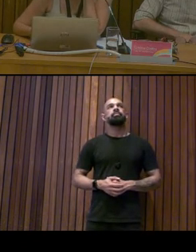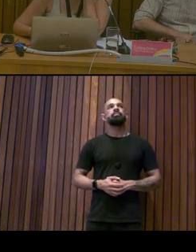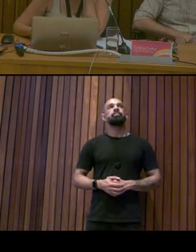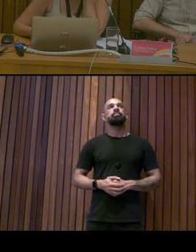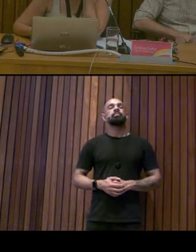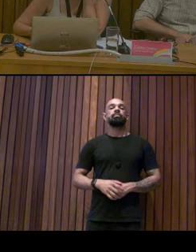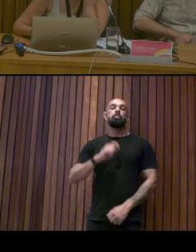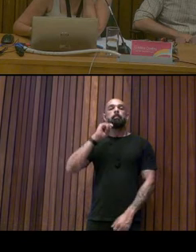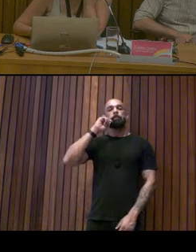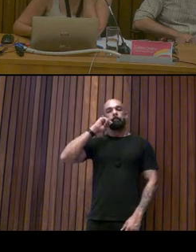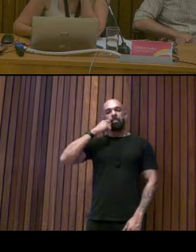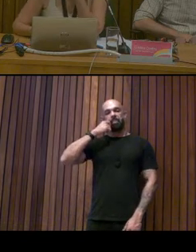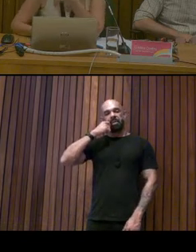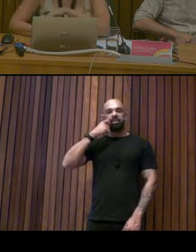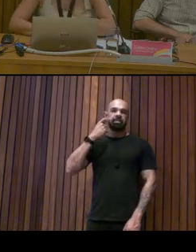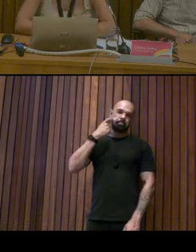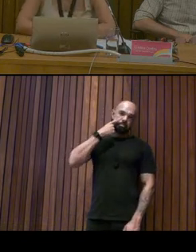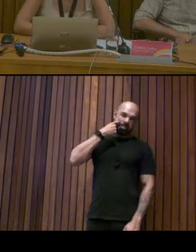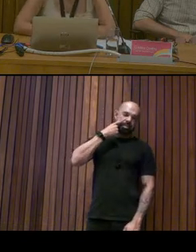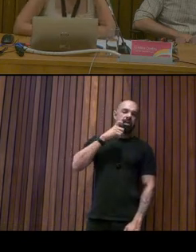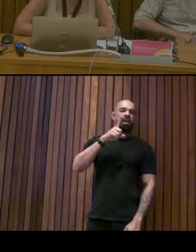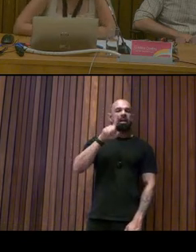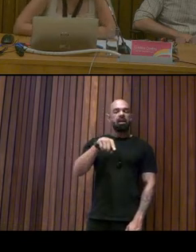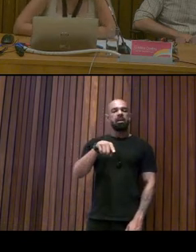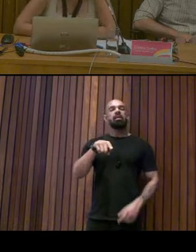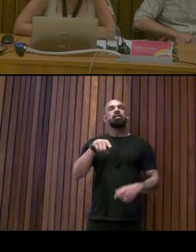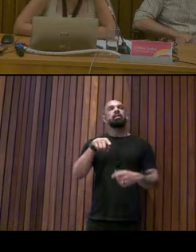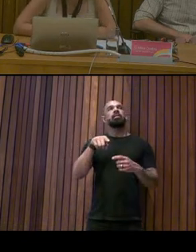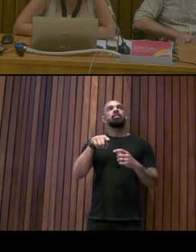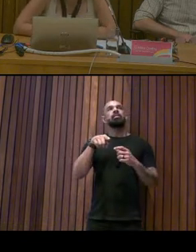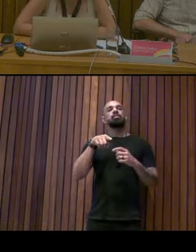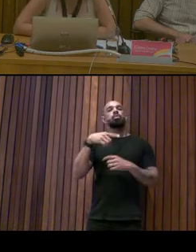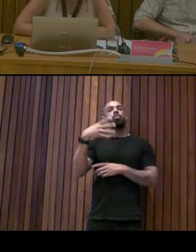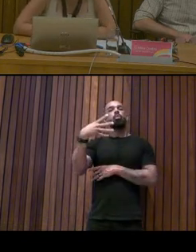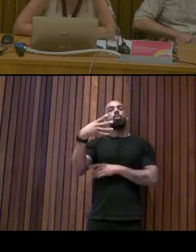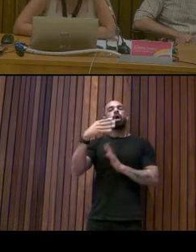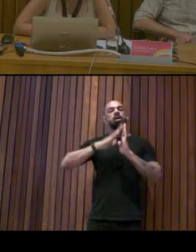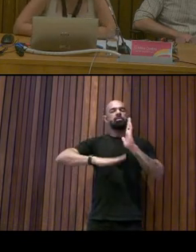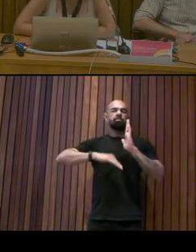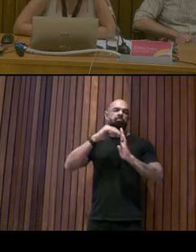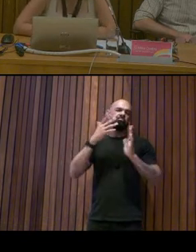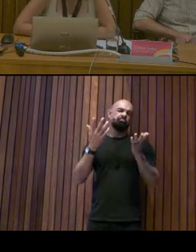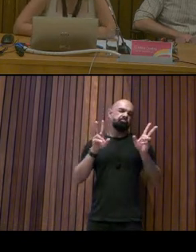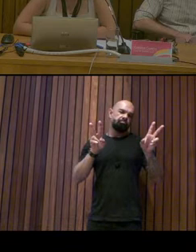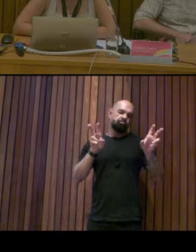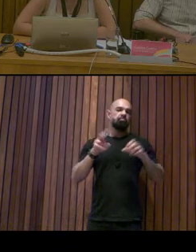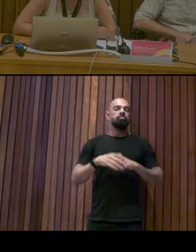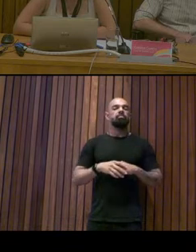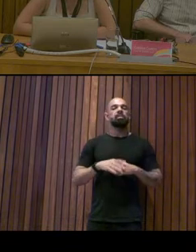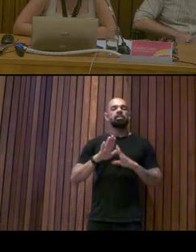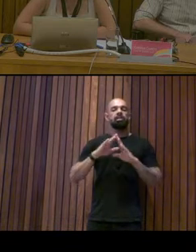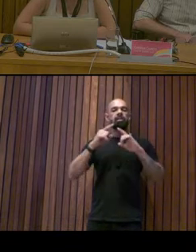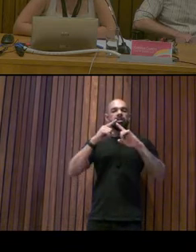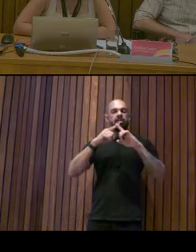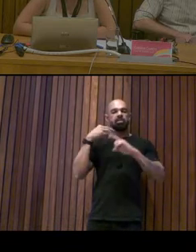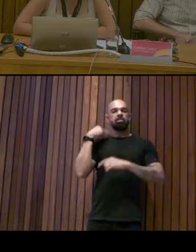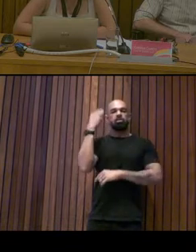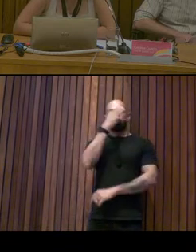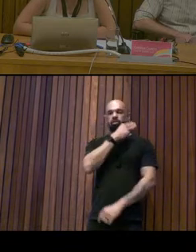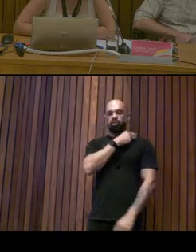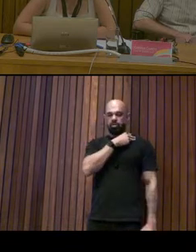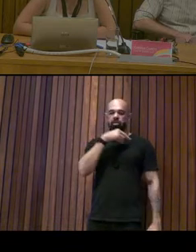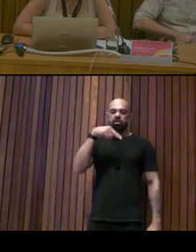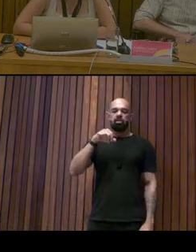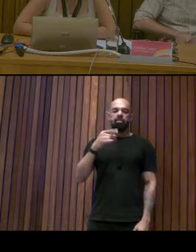Pães e Peixes, que foi o quarto mural, vamos chamar assim, da Igreja Nossa Senhora dos Navegantes,